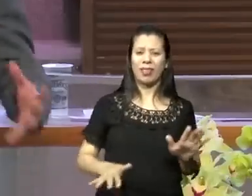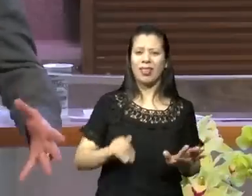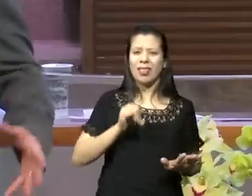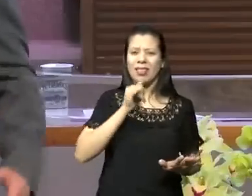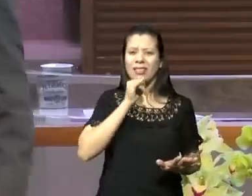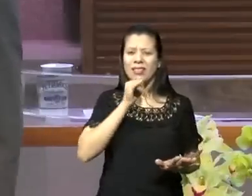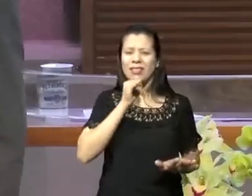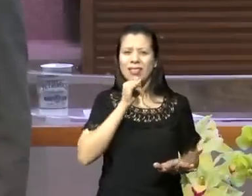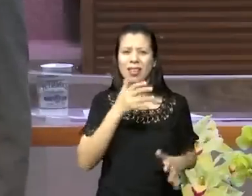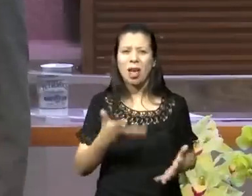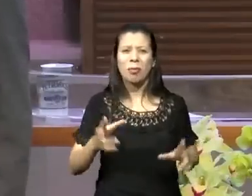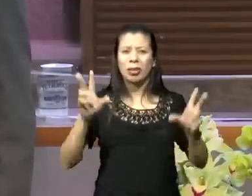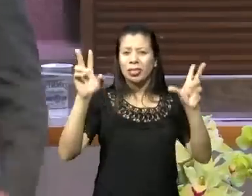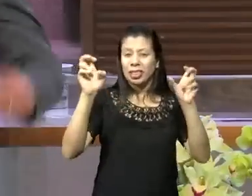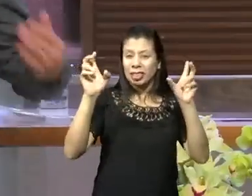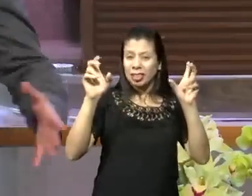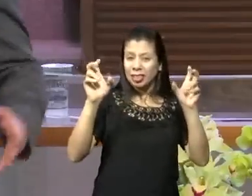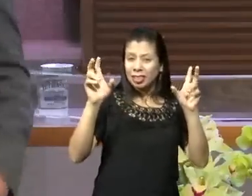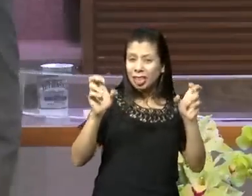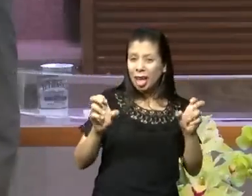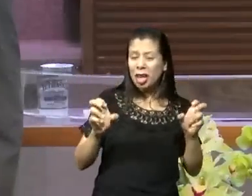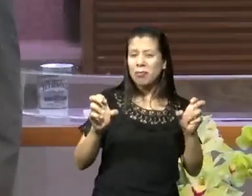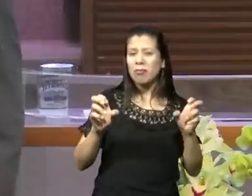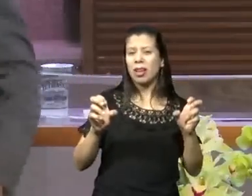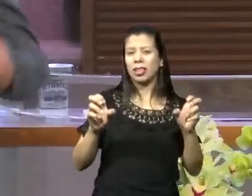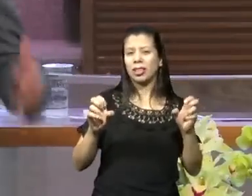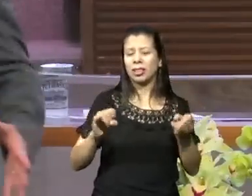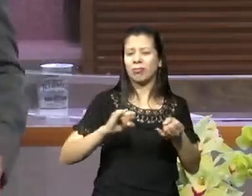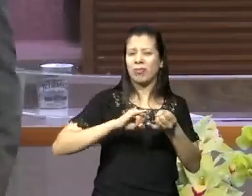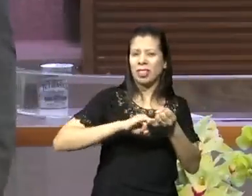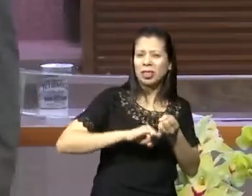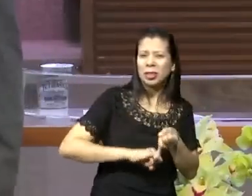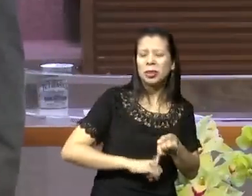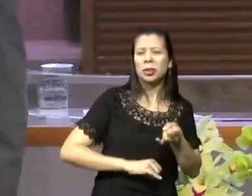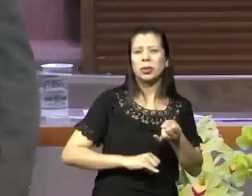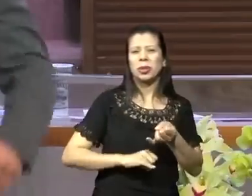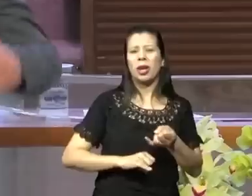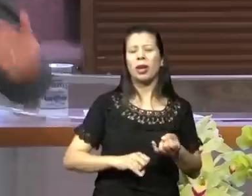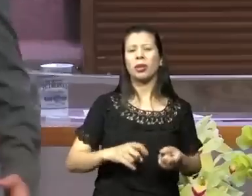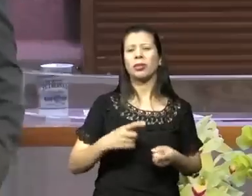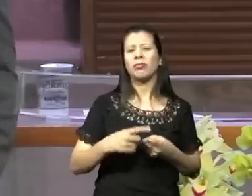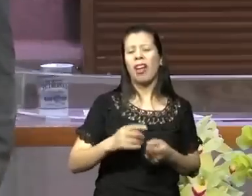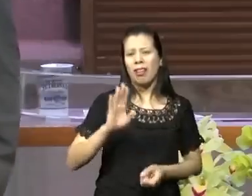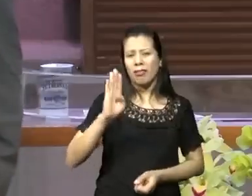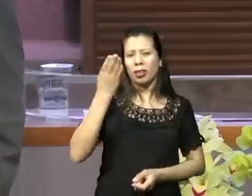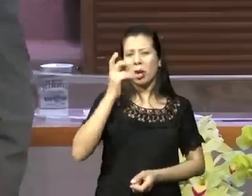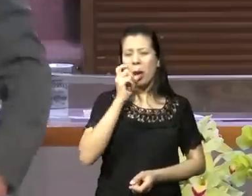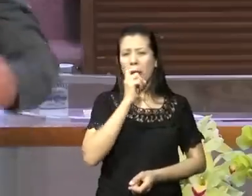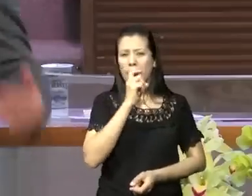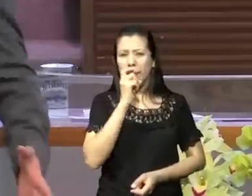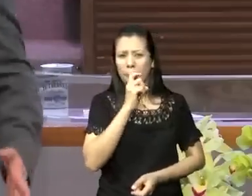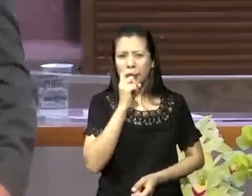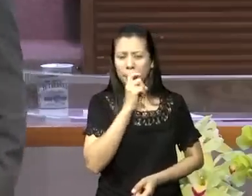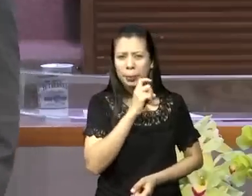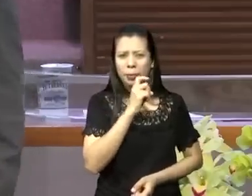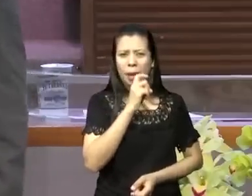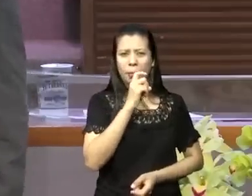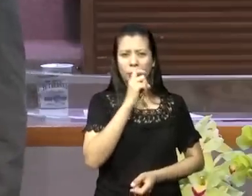aborto engano mentira falsidade roubo